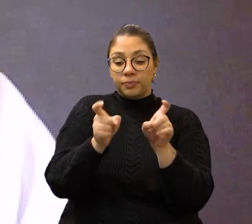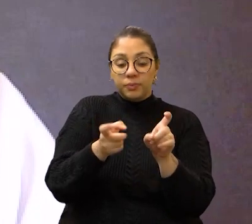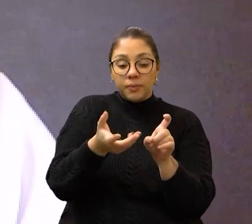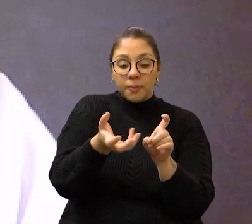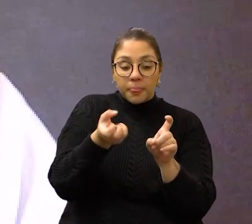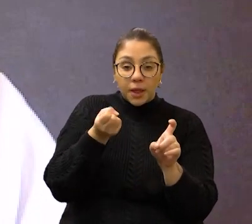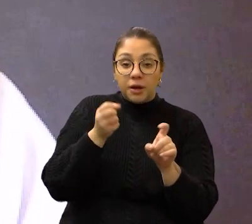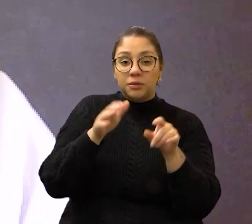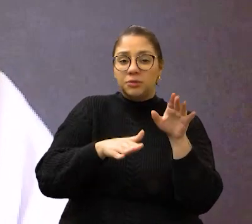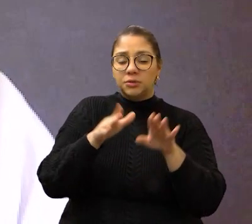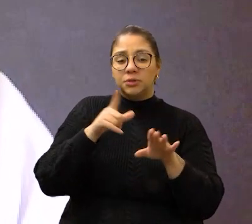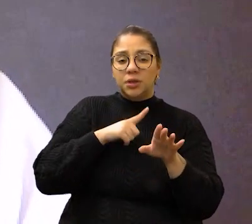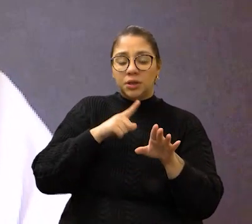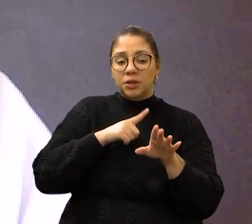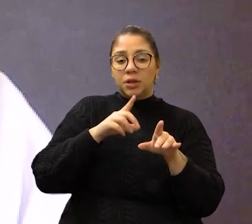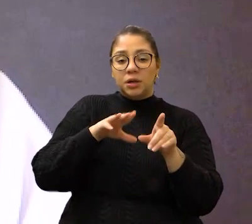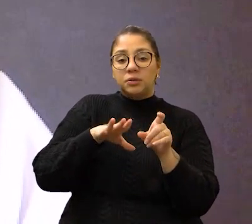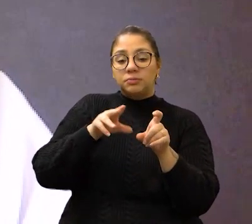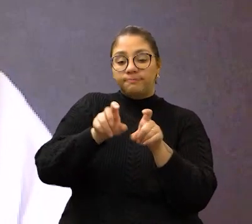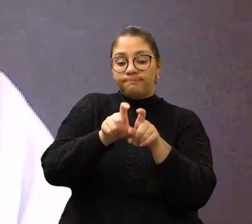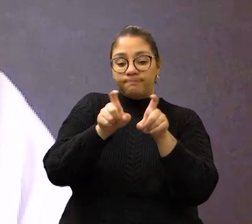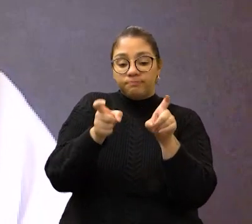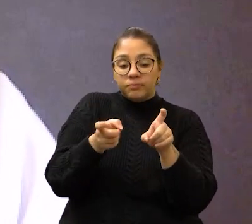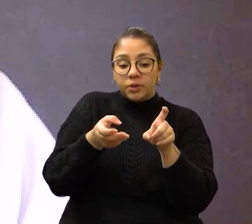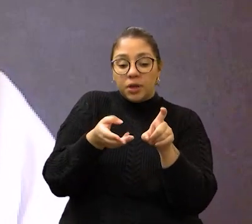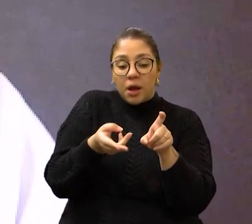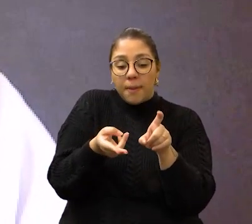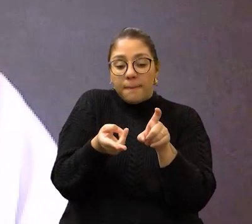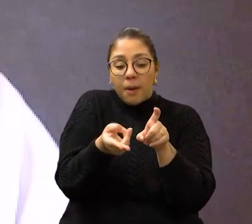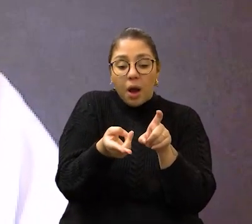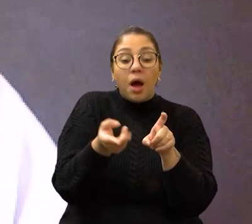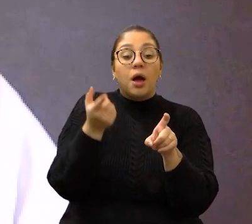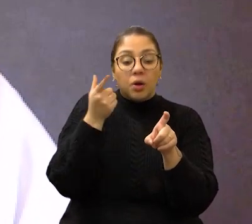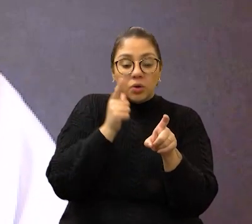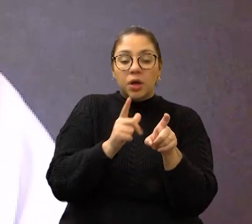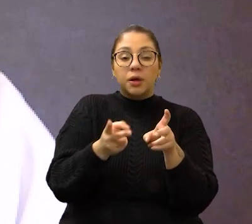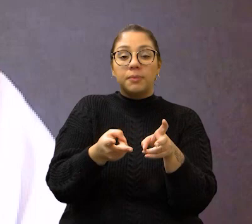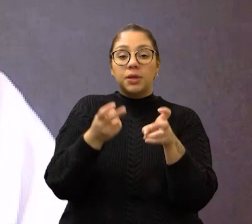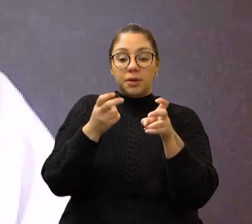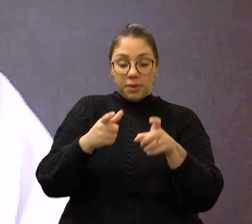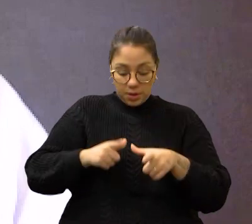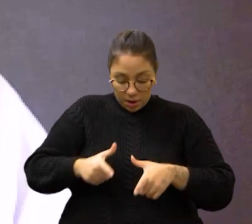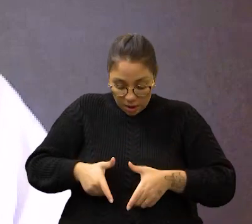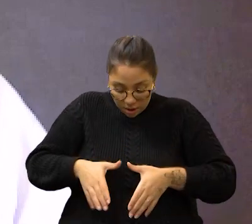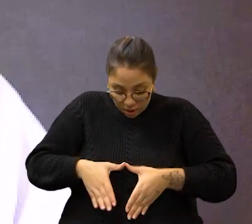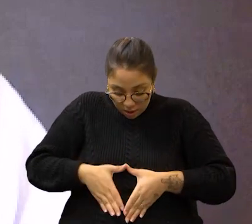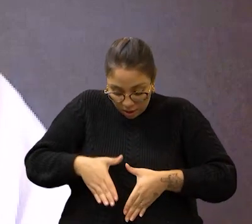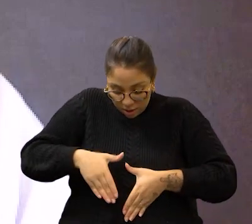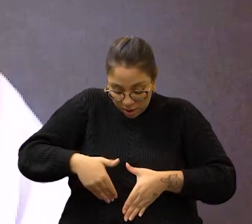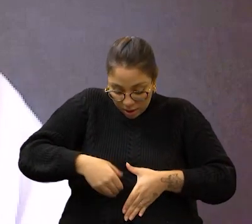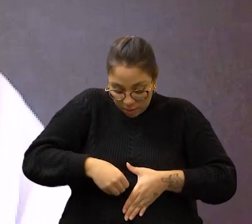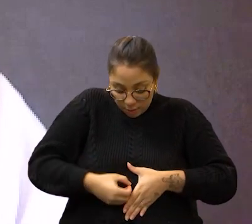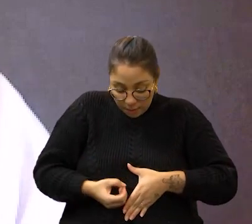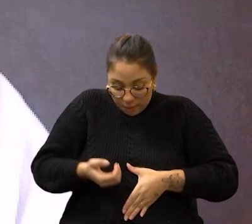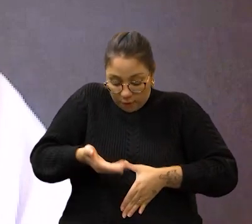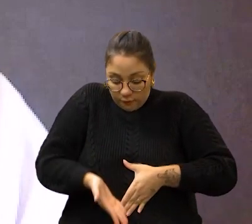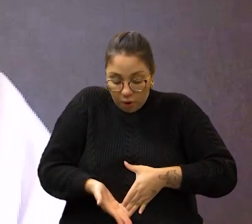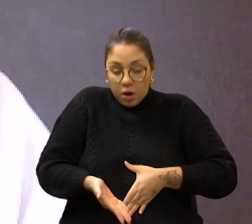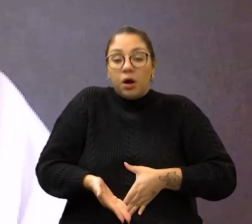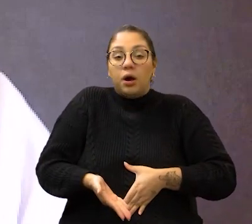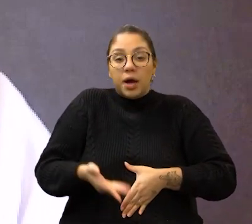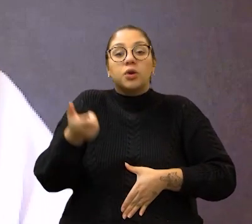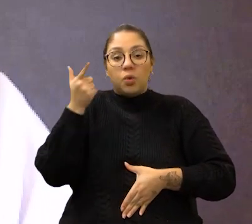exame de Papa Nicolau, a gente identifica alguns miomas que crescem para fora, que vão tem uma tendência a sair para fora do colo do